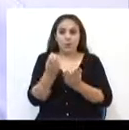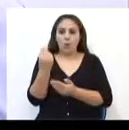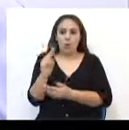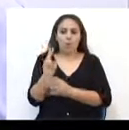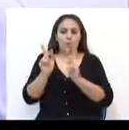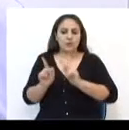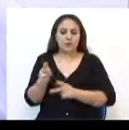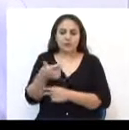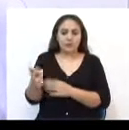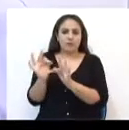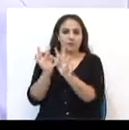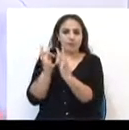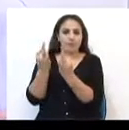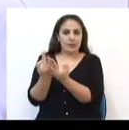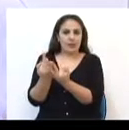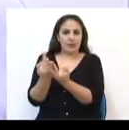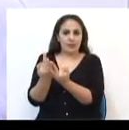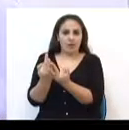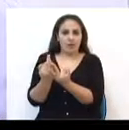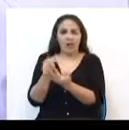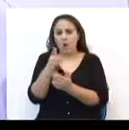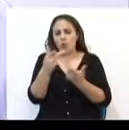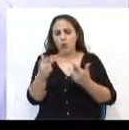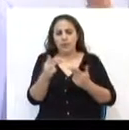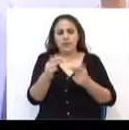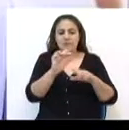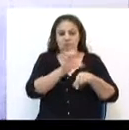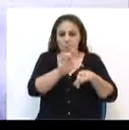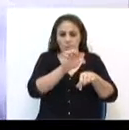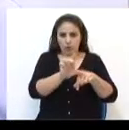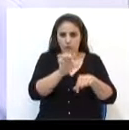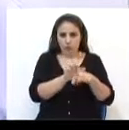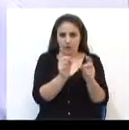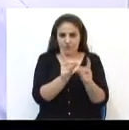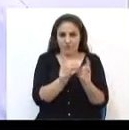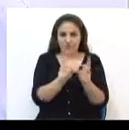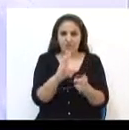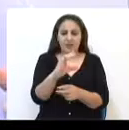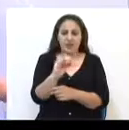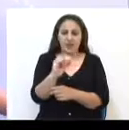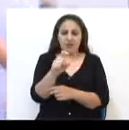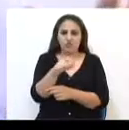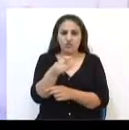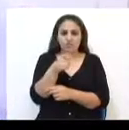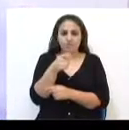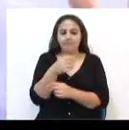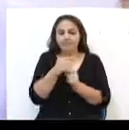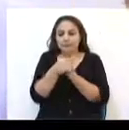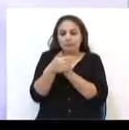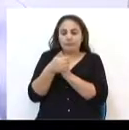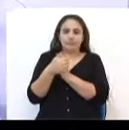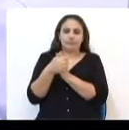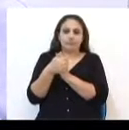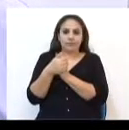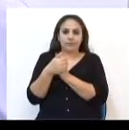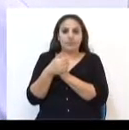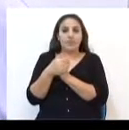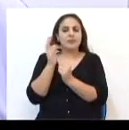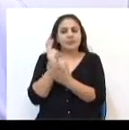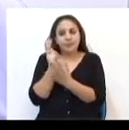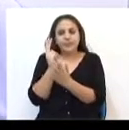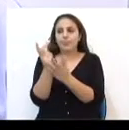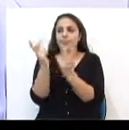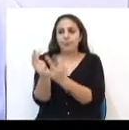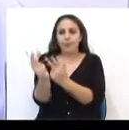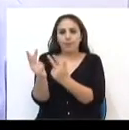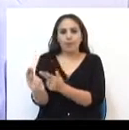que não tinha condições de pagar, algumas funerárias estavam se esquivando de fazer o atendimento e sobrava para outras que iam lá fazer